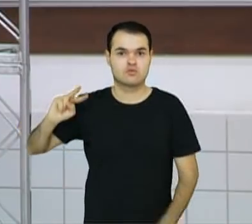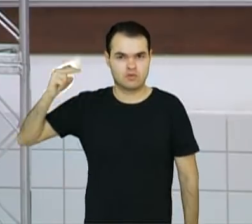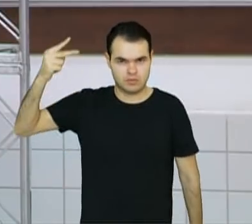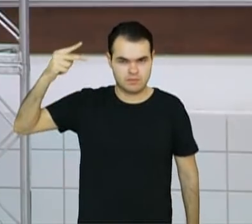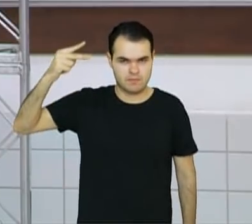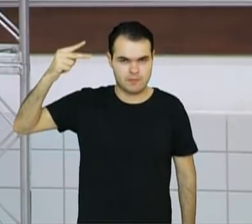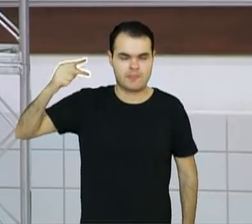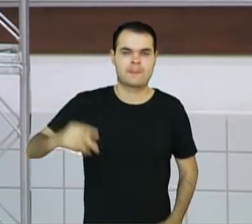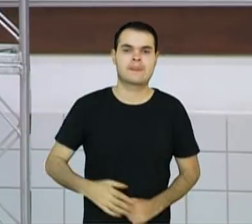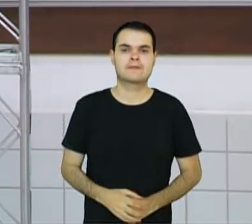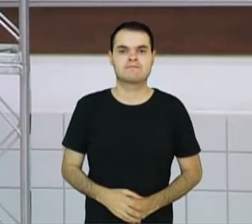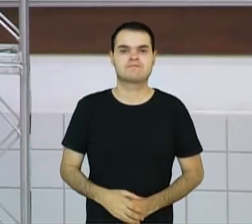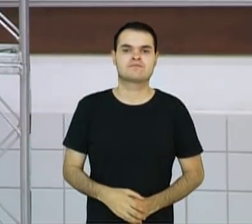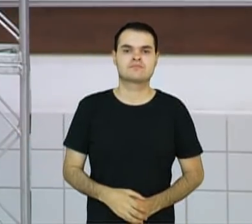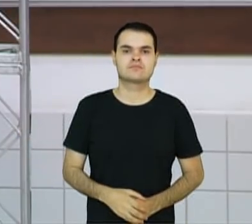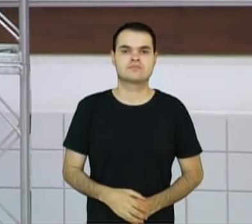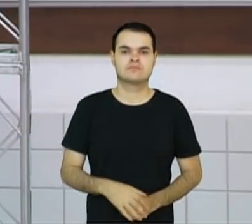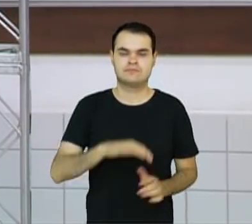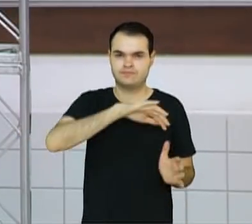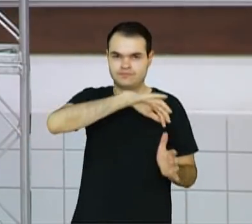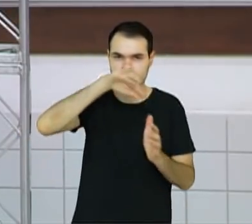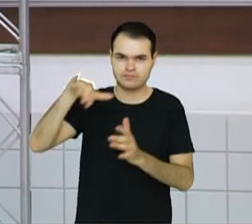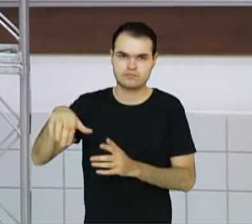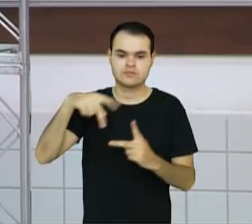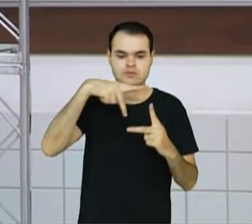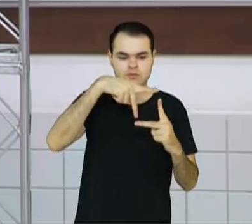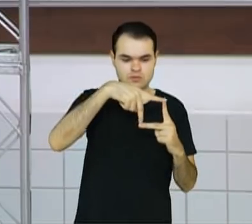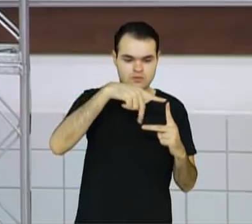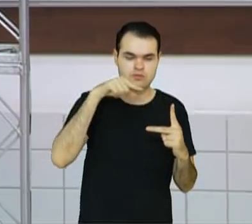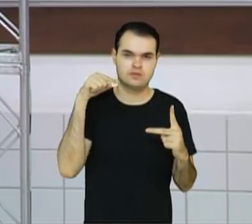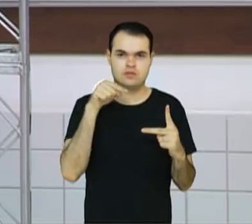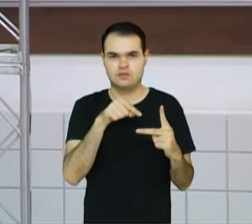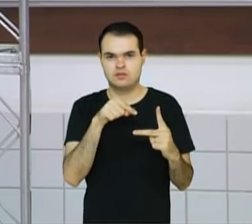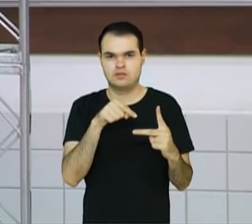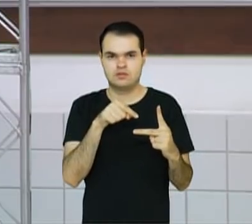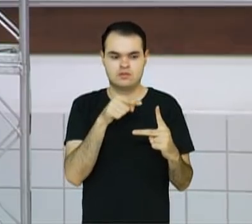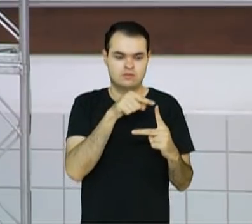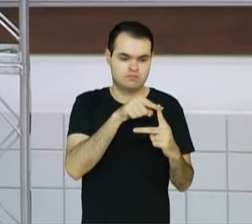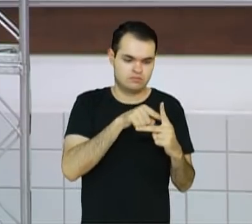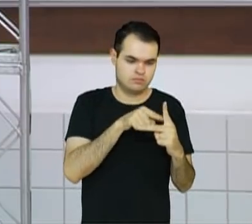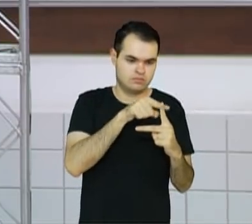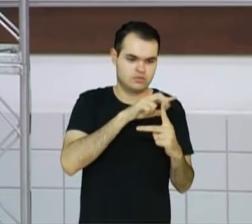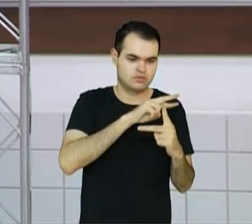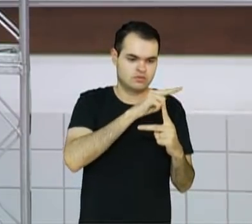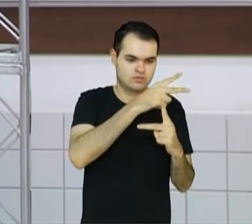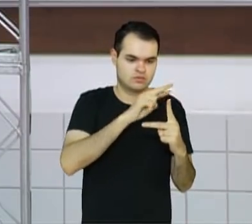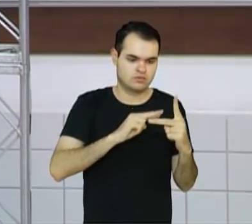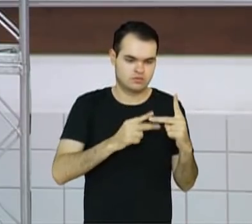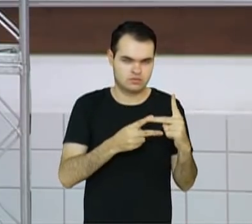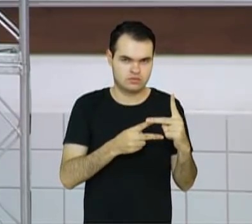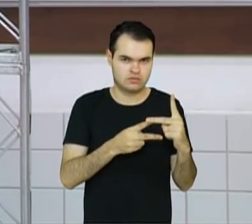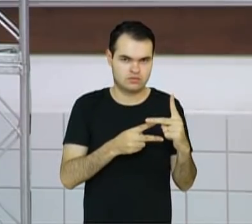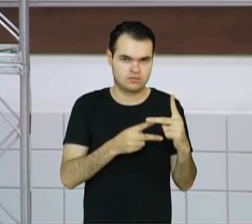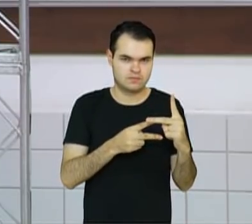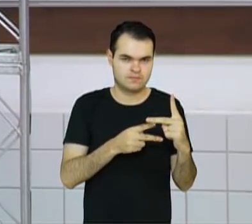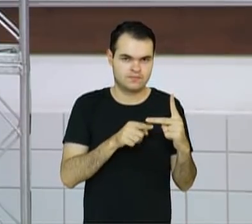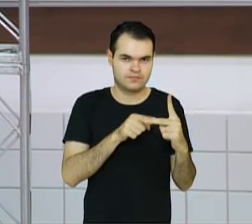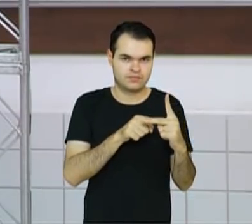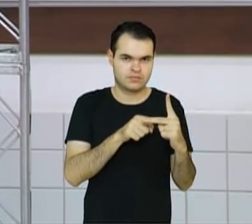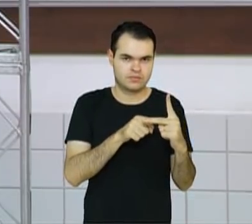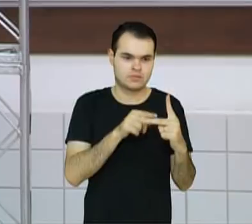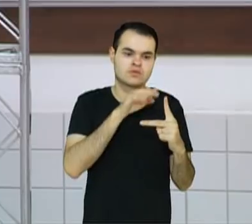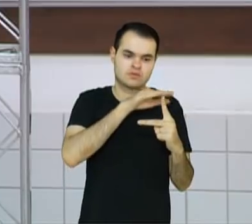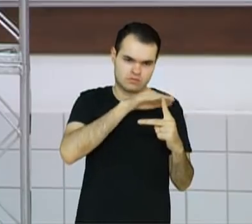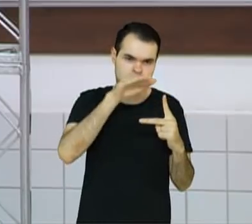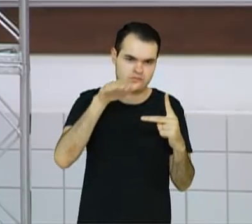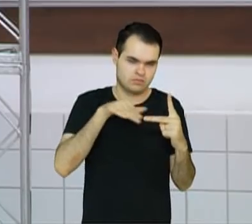certo? Agora, se eu dobrar, no caso aqui do quadrado, dobrei os dois lados, né? Aliás, obviamente que para ser um quadrado eu tenho que dobrar todos